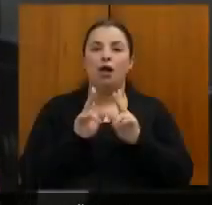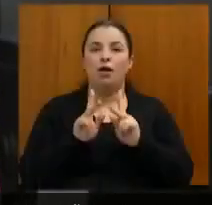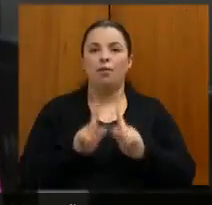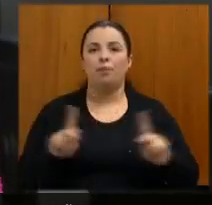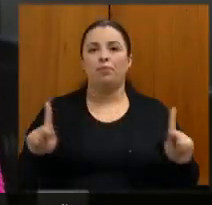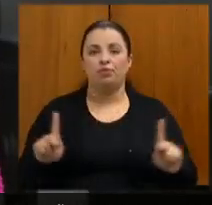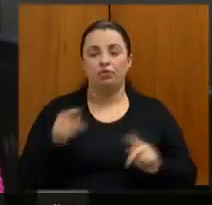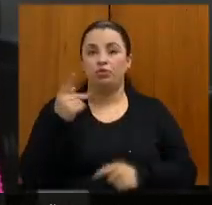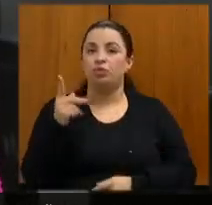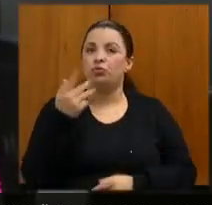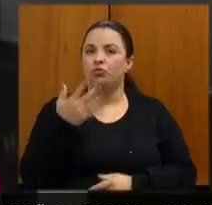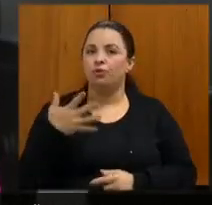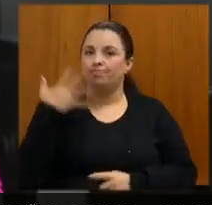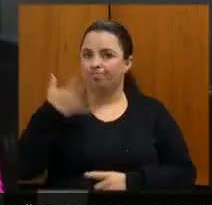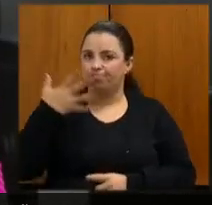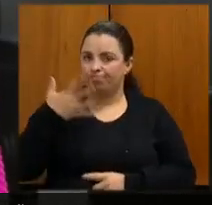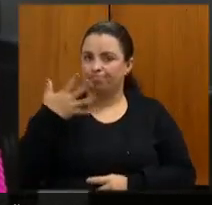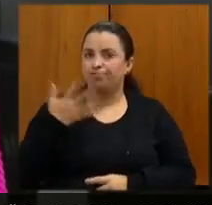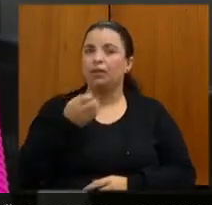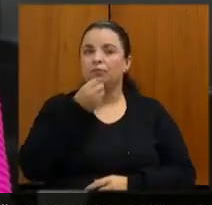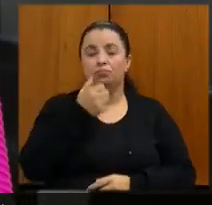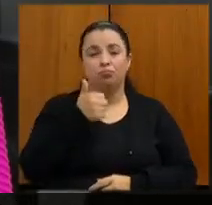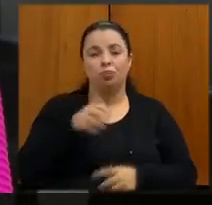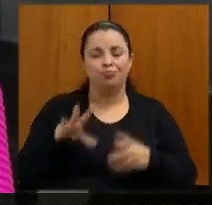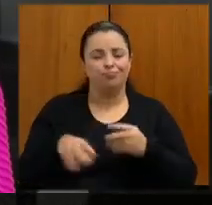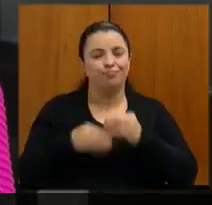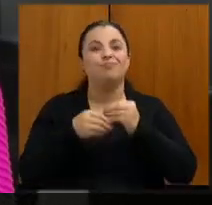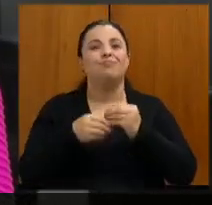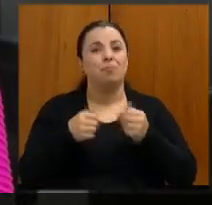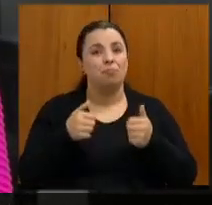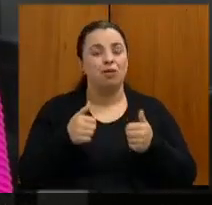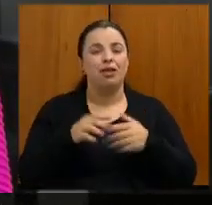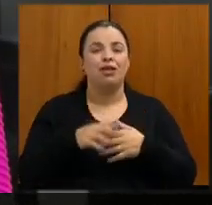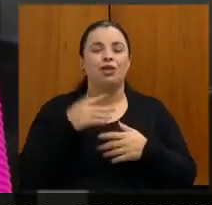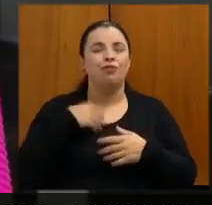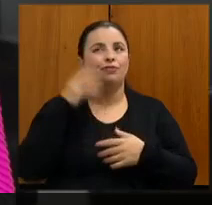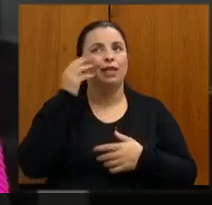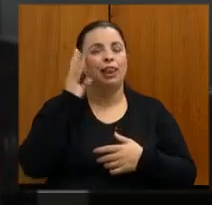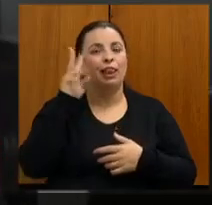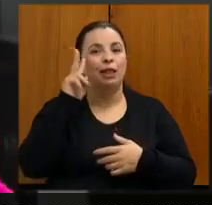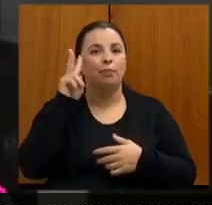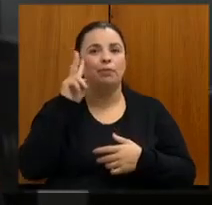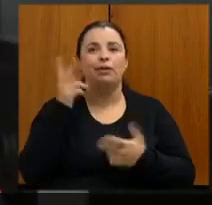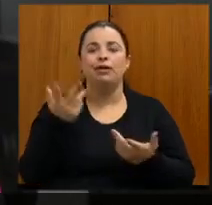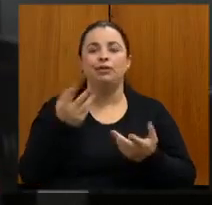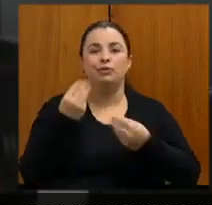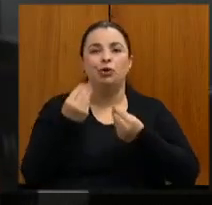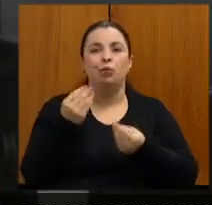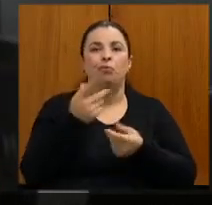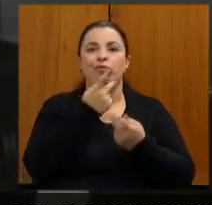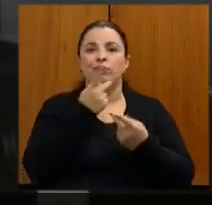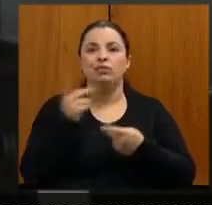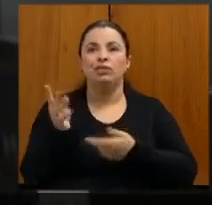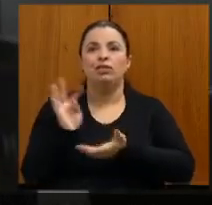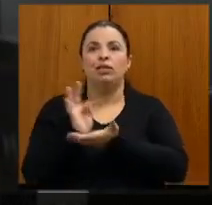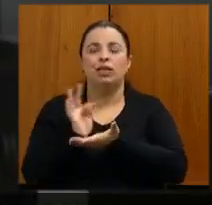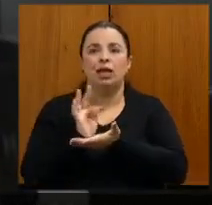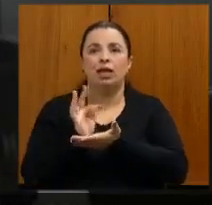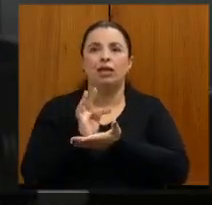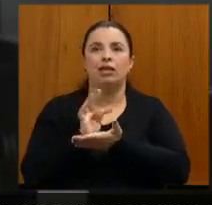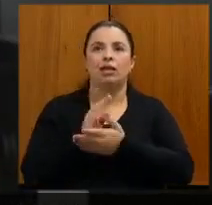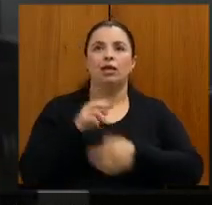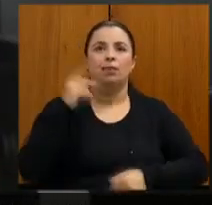um monte de coisa aqui né a mesa Itinerante fazer visita técnica né no Norte Minas poder diagnosticar esse cenário aí